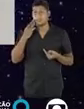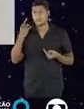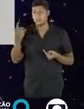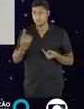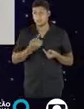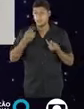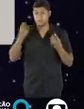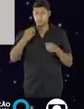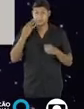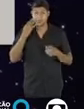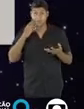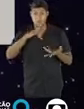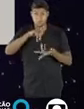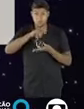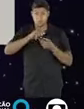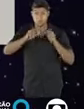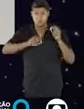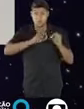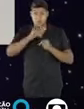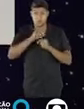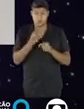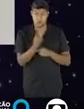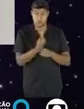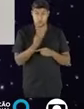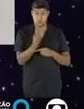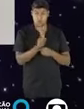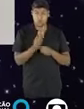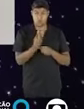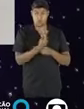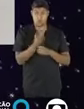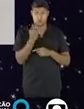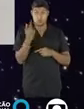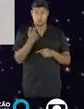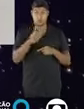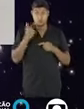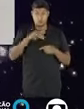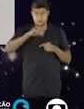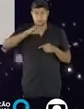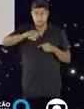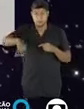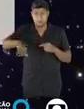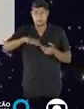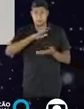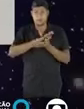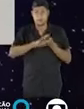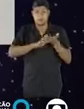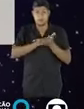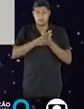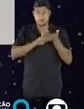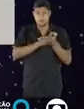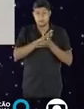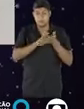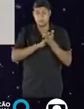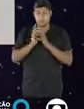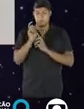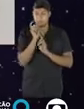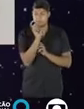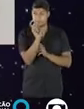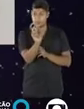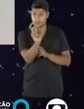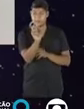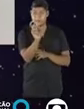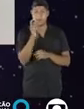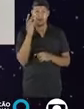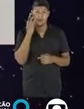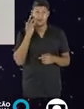que entender que o planeta, ele é um só, né? Não existe o jogar fora, não existe o fora, né? Lixo, essa palavra,